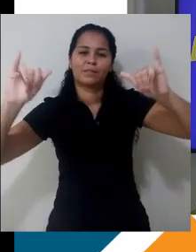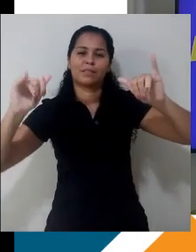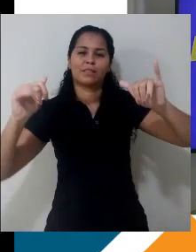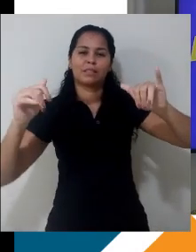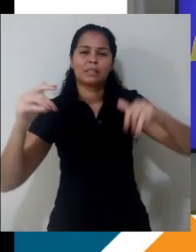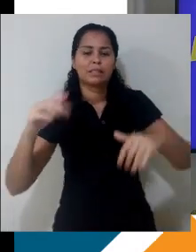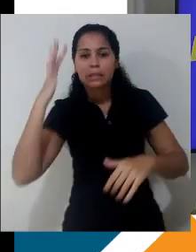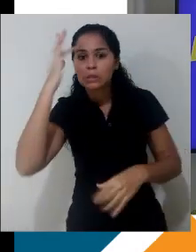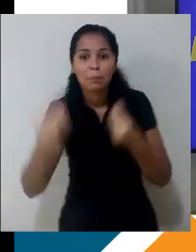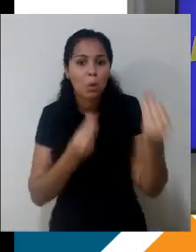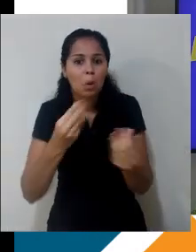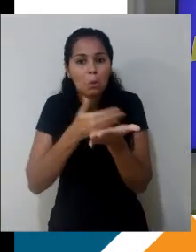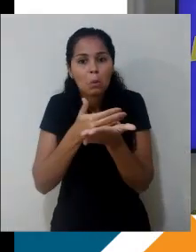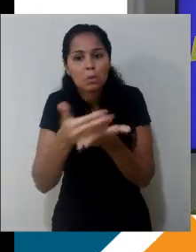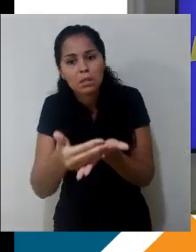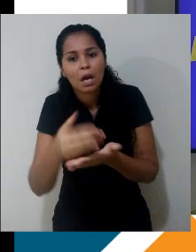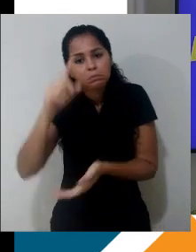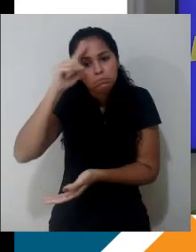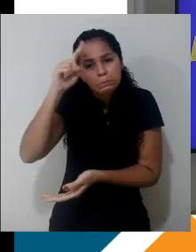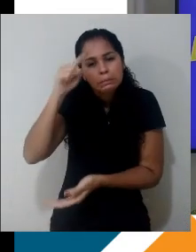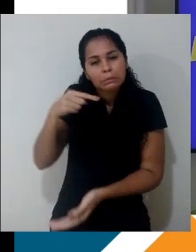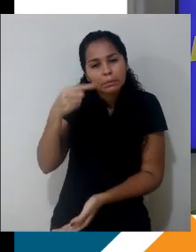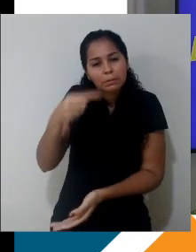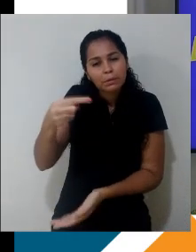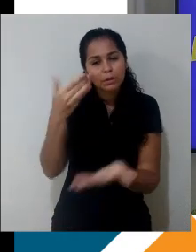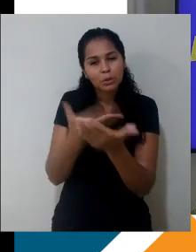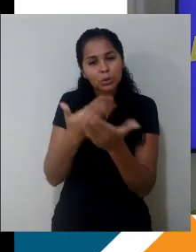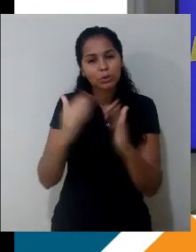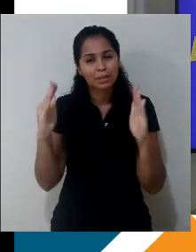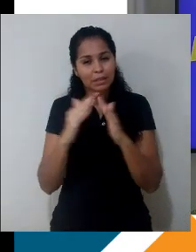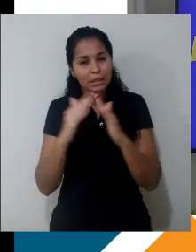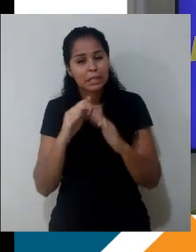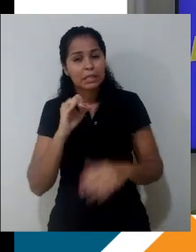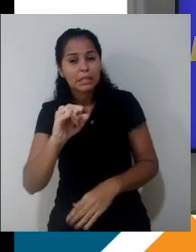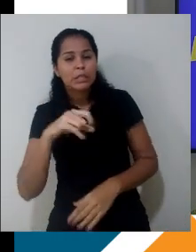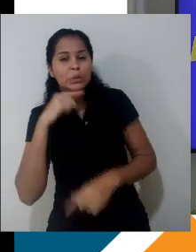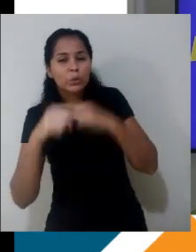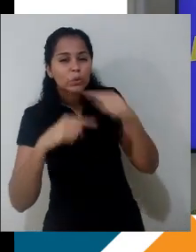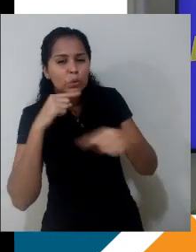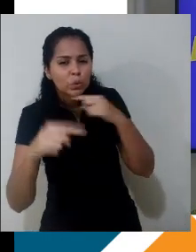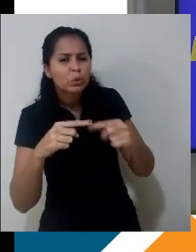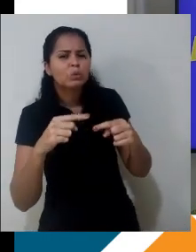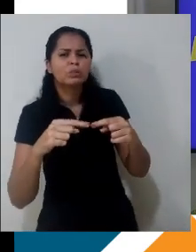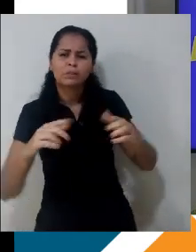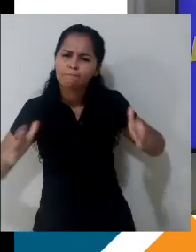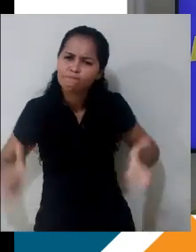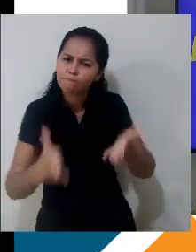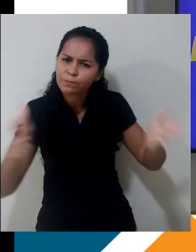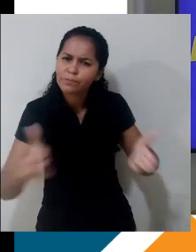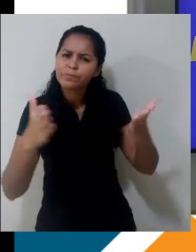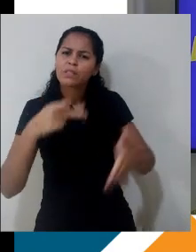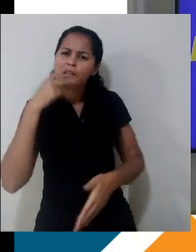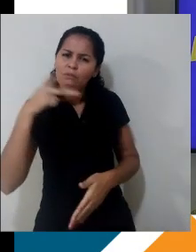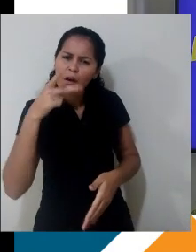sabem por onde começar essa rotina de estudos em casa. Se vocês tiverem mais alguma dúvida, a gente incentiva muito vocês a falarem